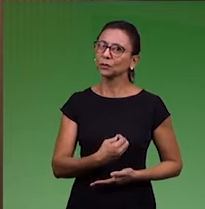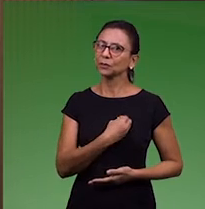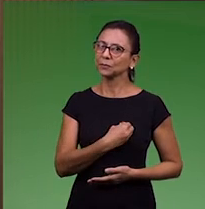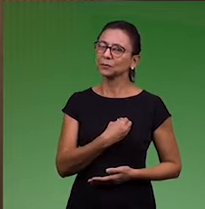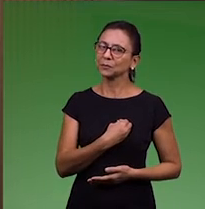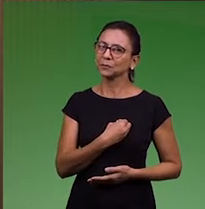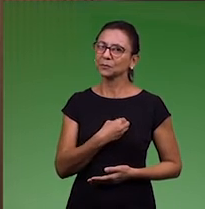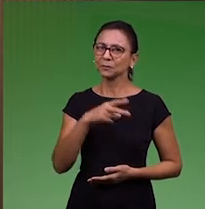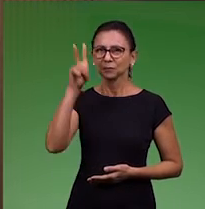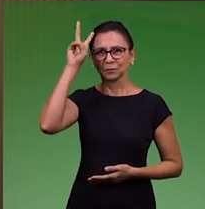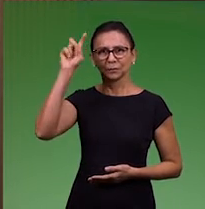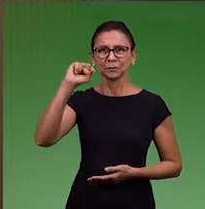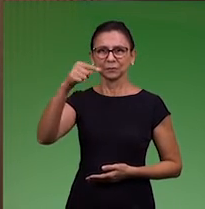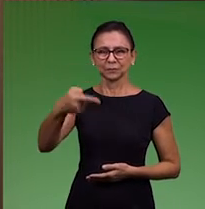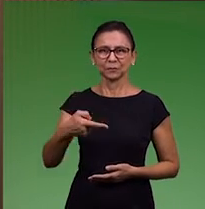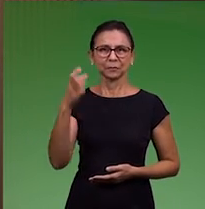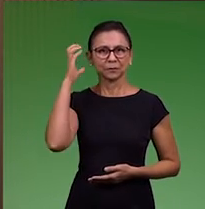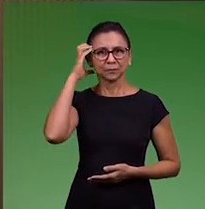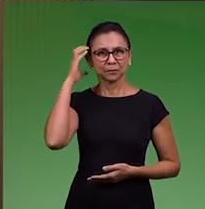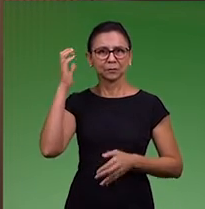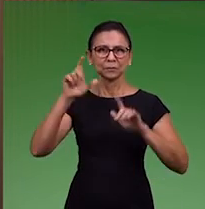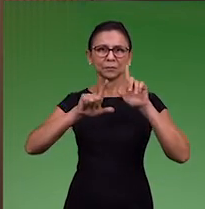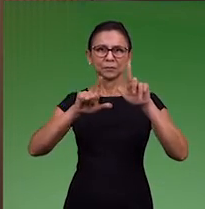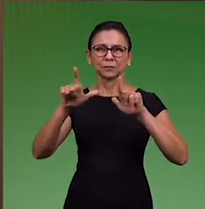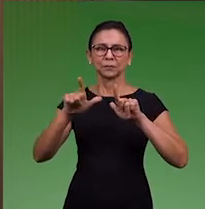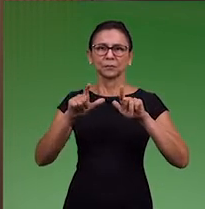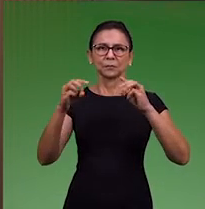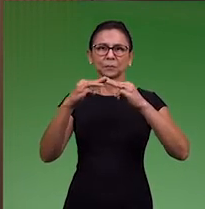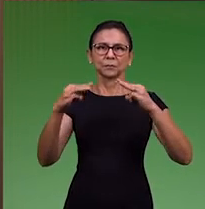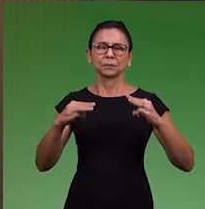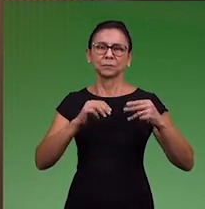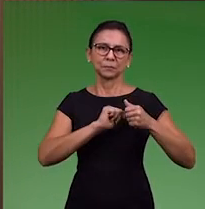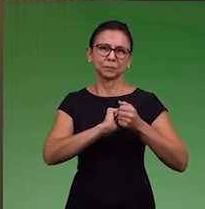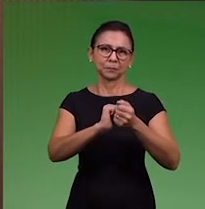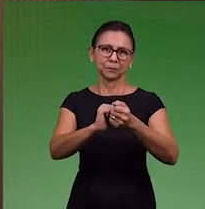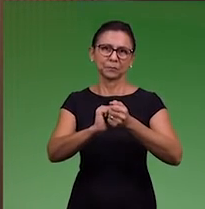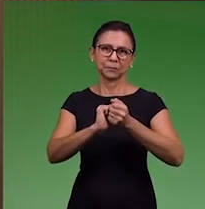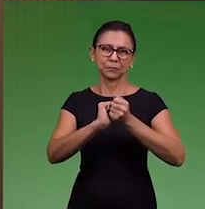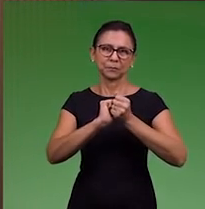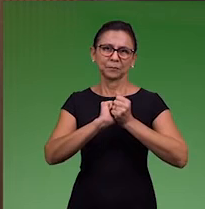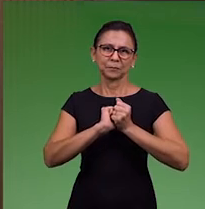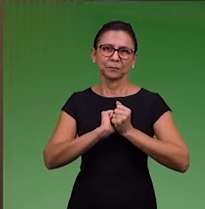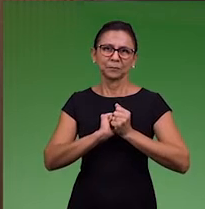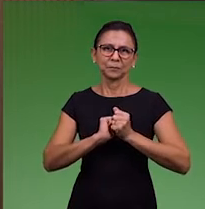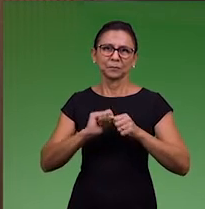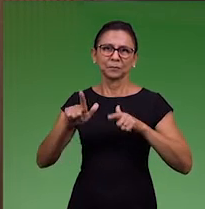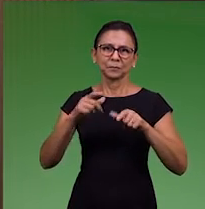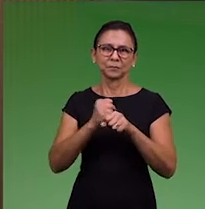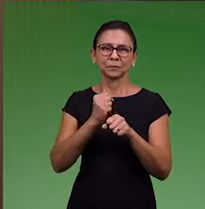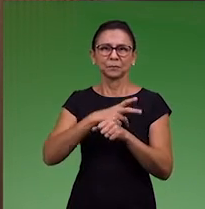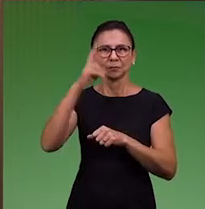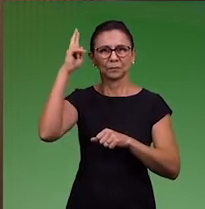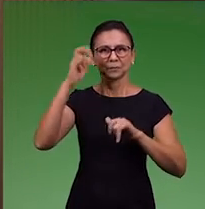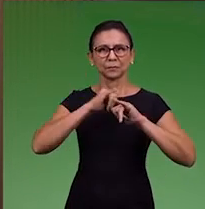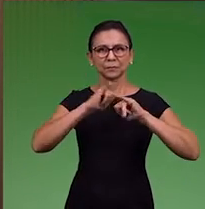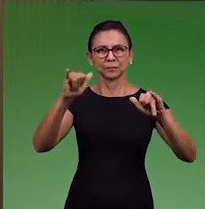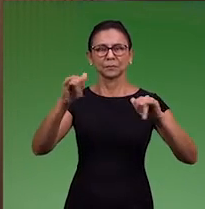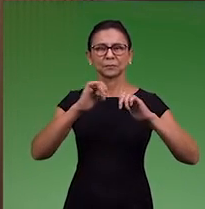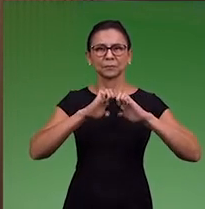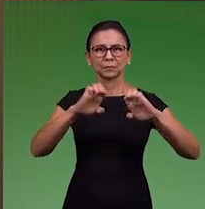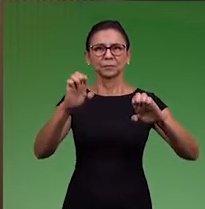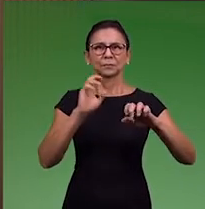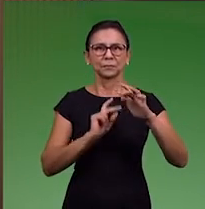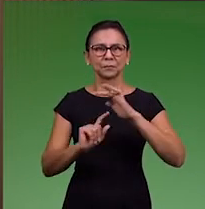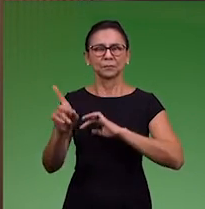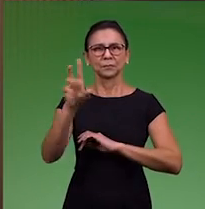na próxima quinta-feira. Rádio e TV Web Manaim, juntas, realizando a obra do Senhor e anunciando o